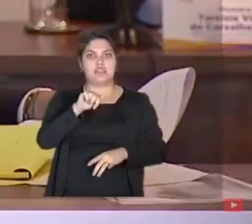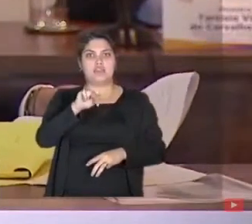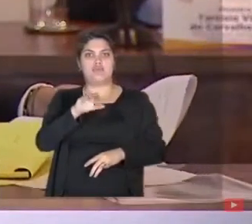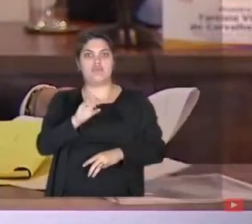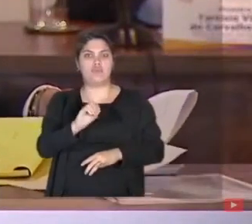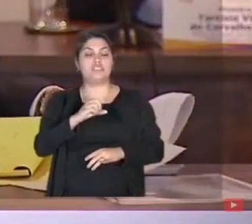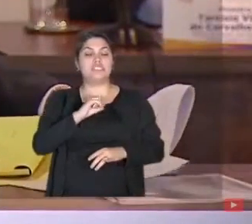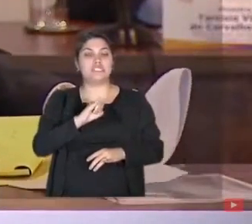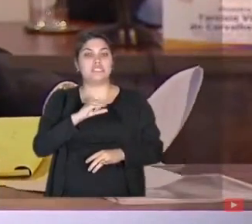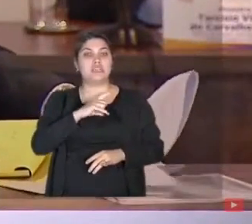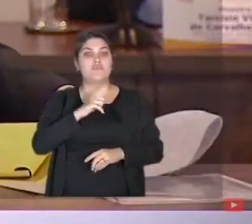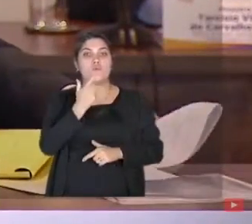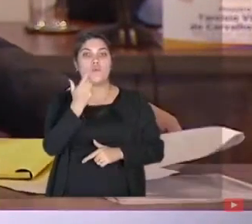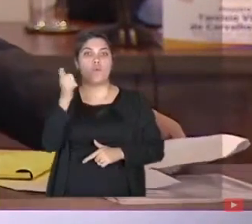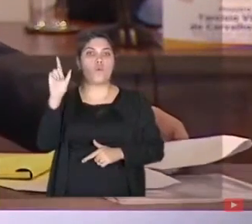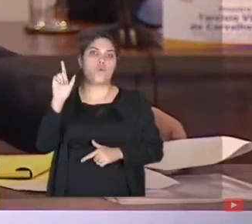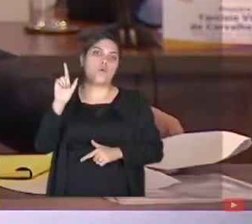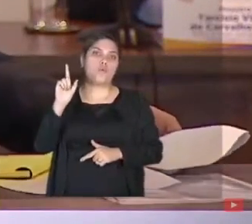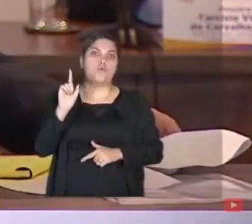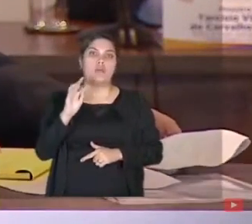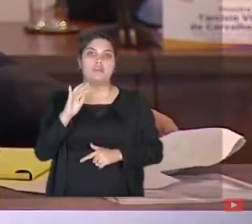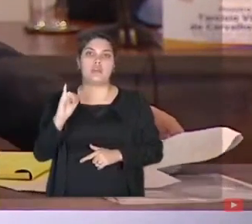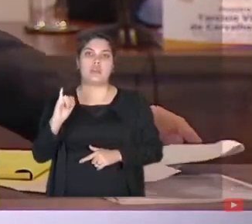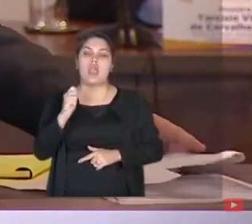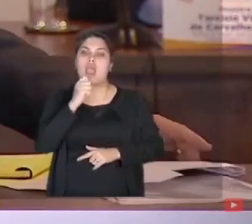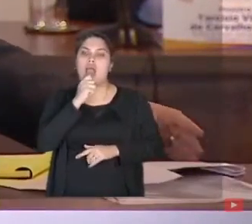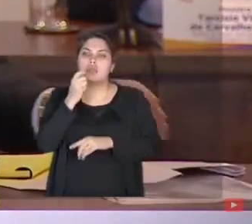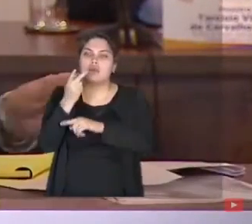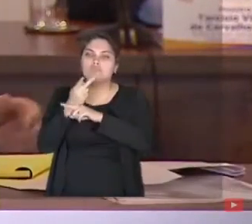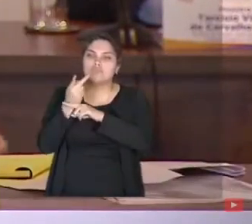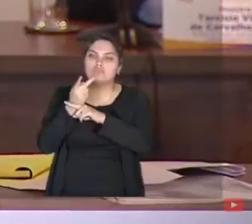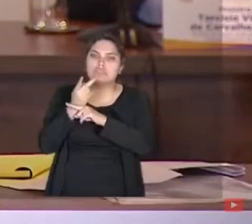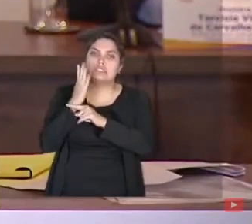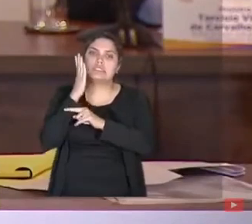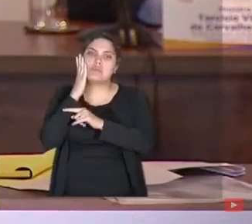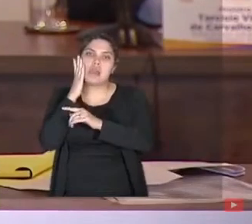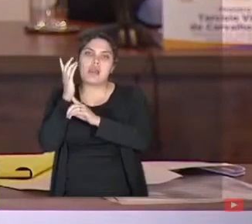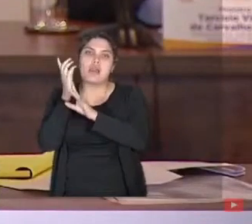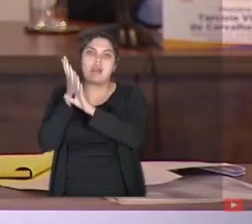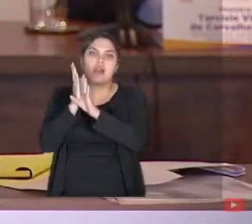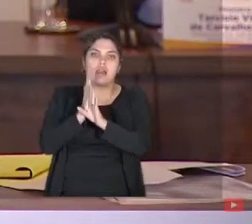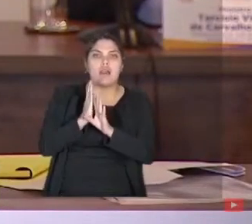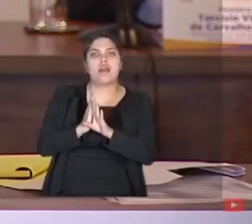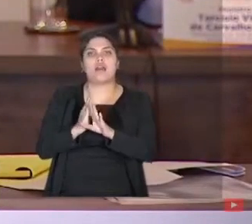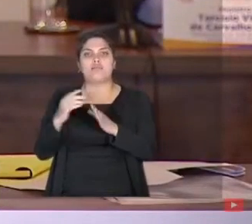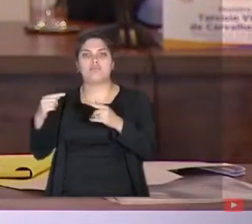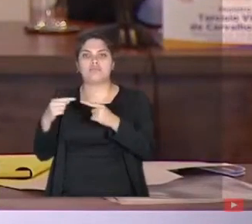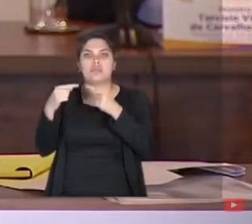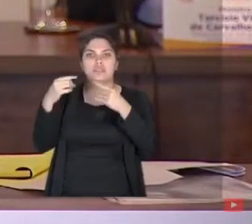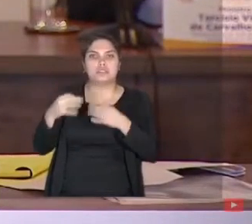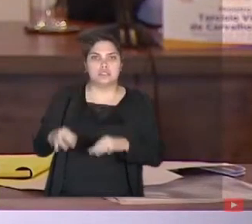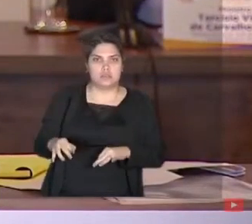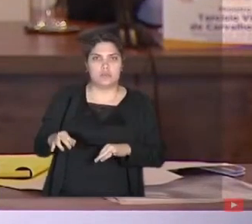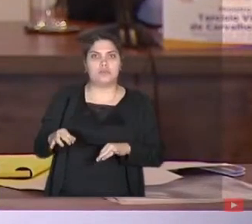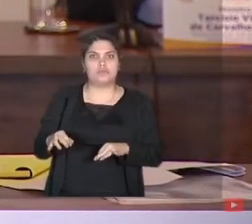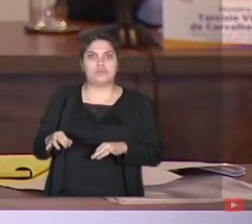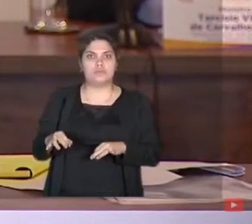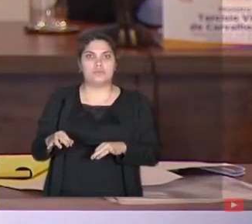houve algum outro, a tecnologia da informação está procurando fazer os diagnósticos adequados